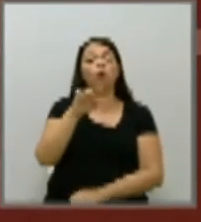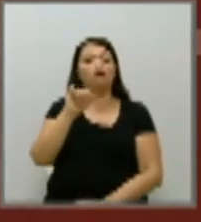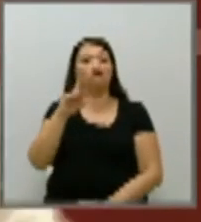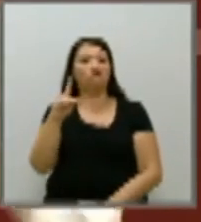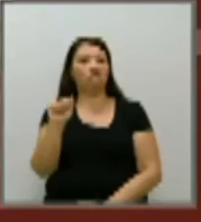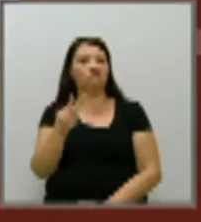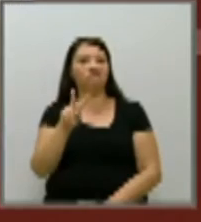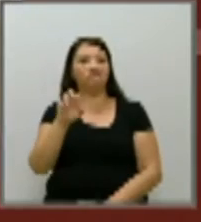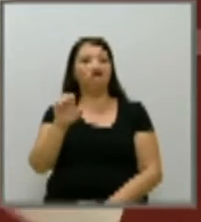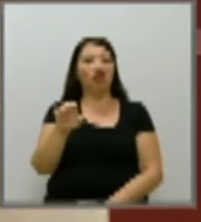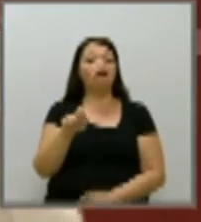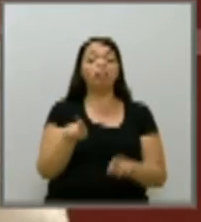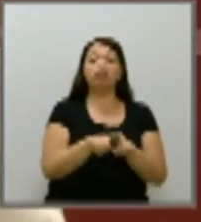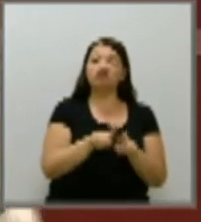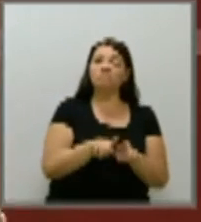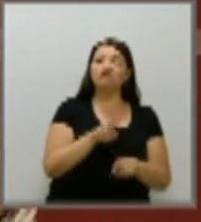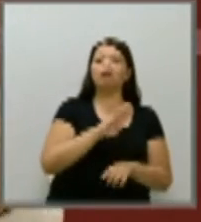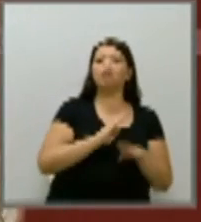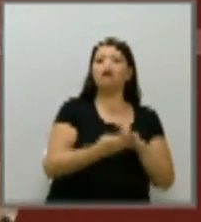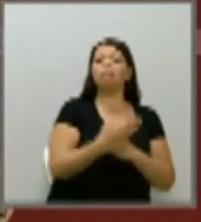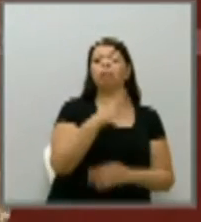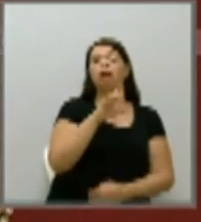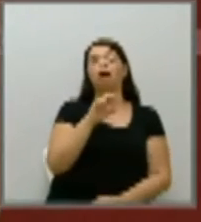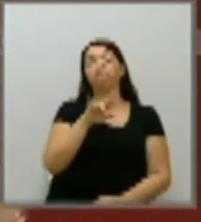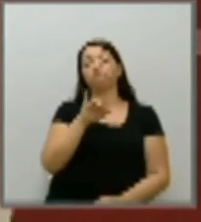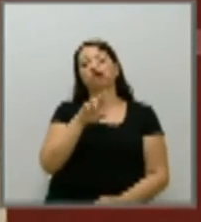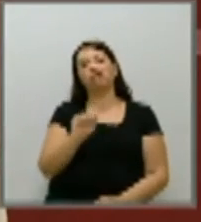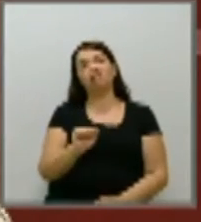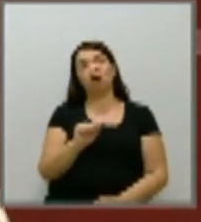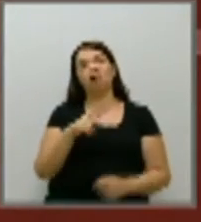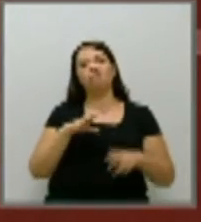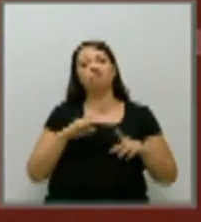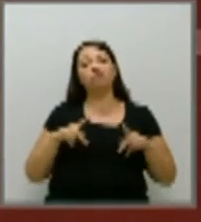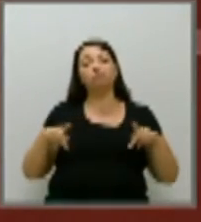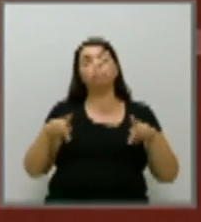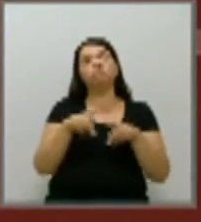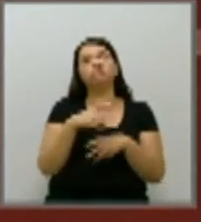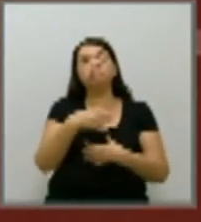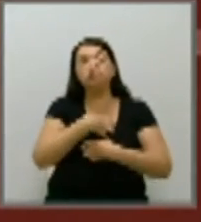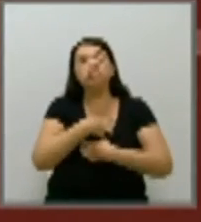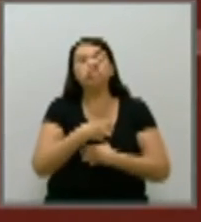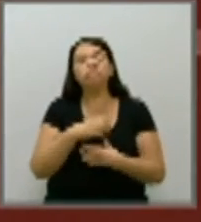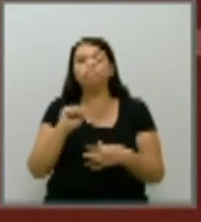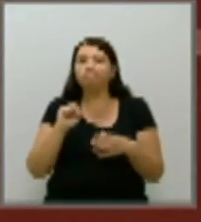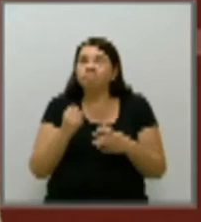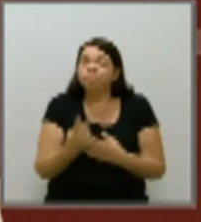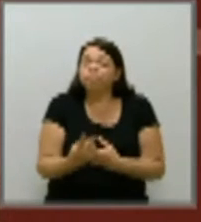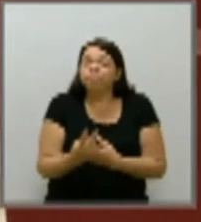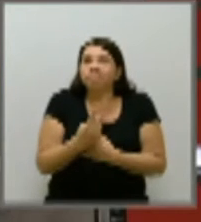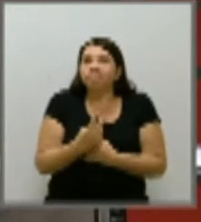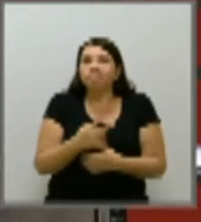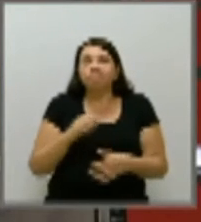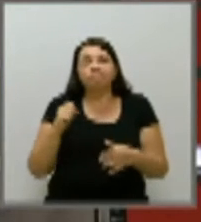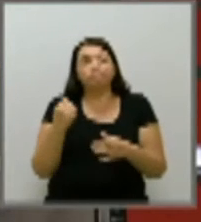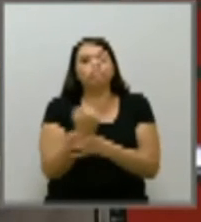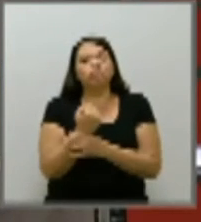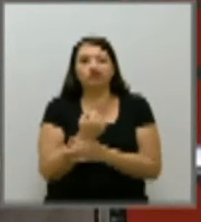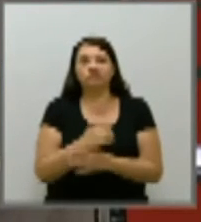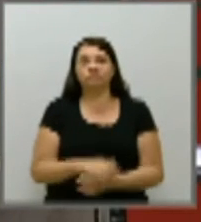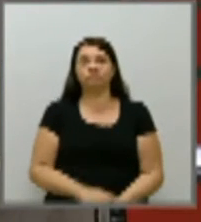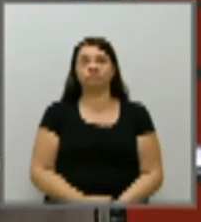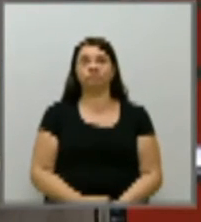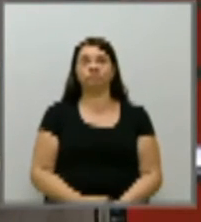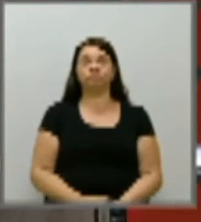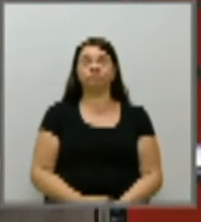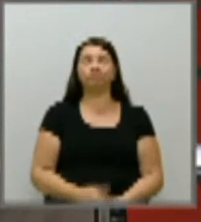na Caveira, para que a população se sinta protegida. Essas são as nossas propostas e nós faremos. Candidata, a senhora